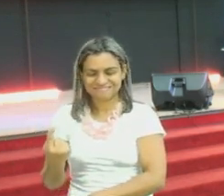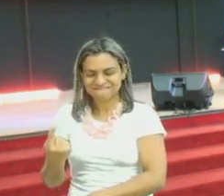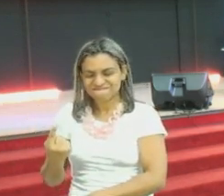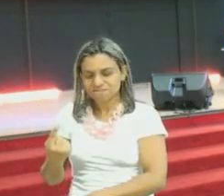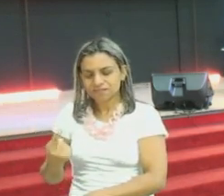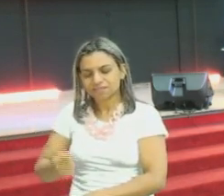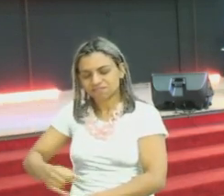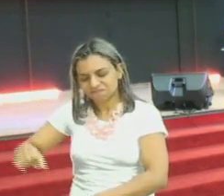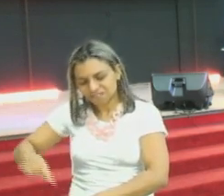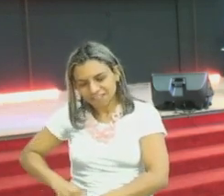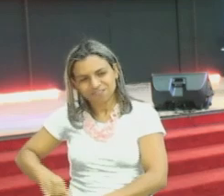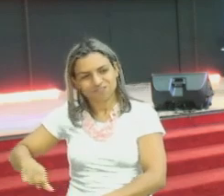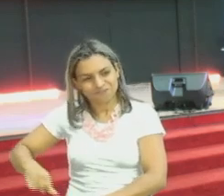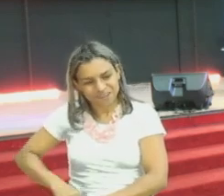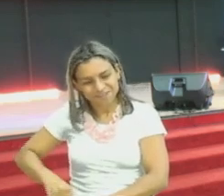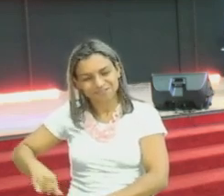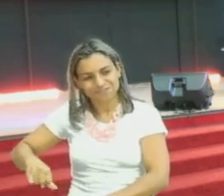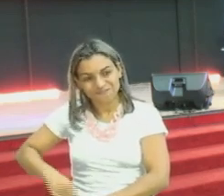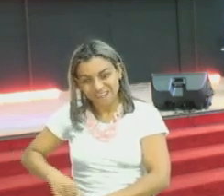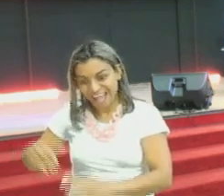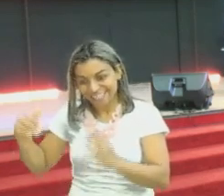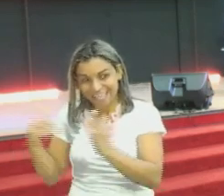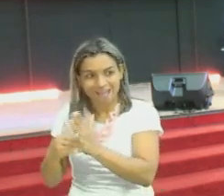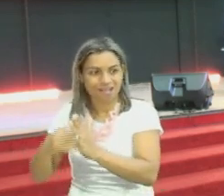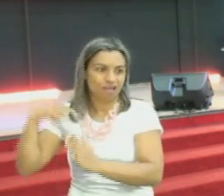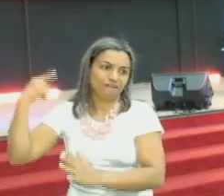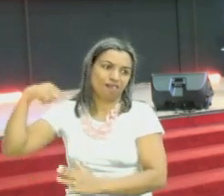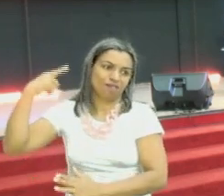torturado até o limite da loucura.